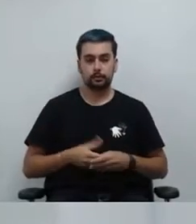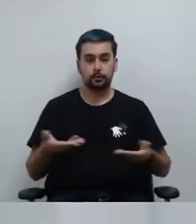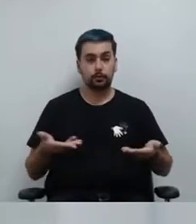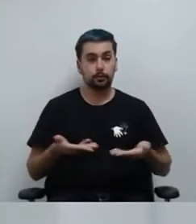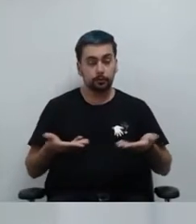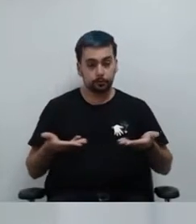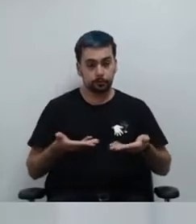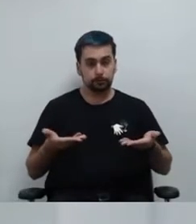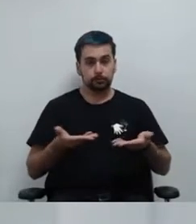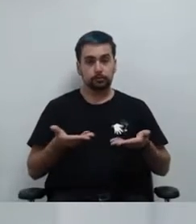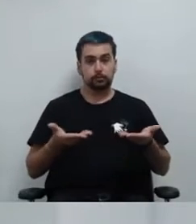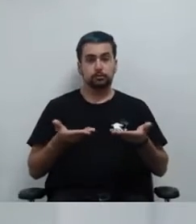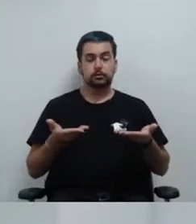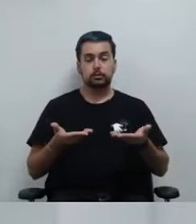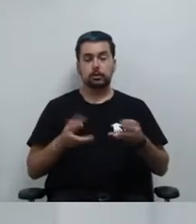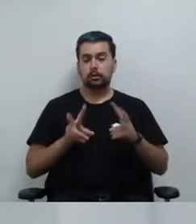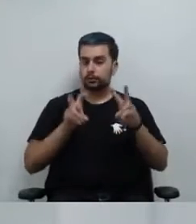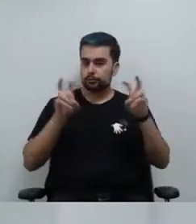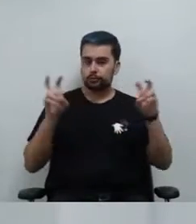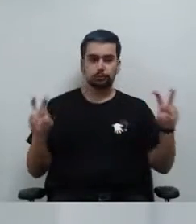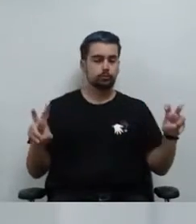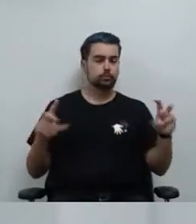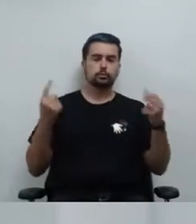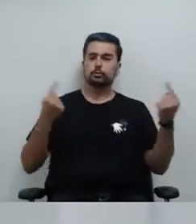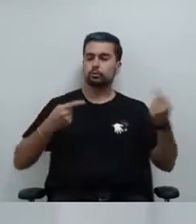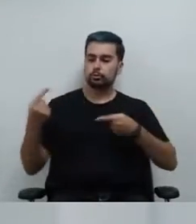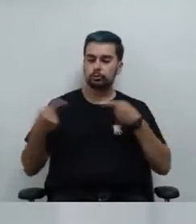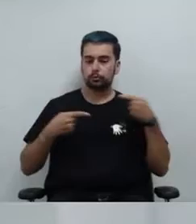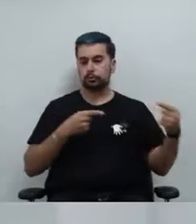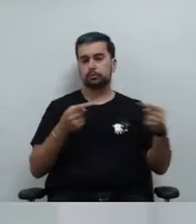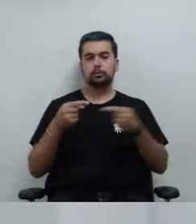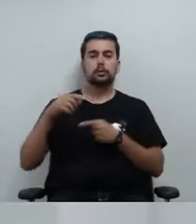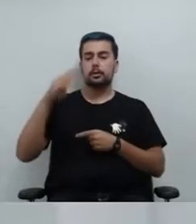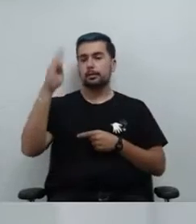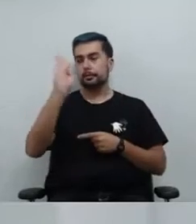dia, está em pauta em território nacional a questão Pop Rua.